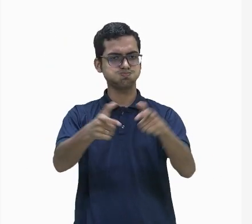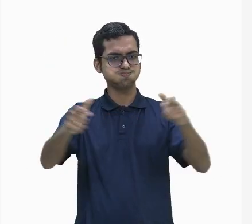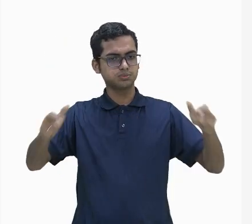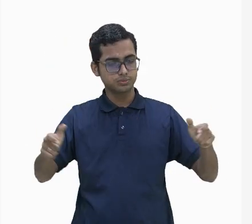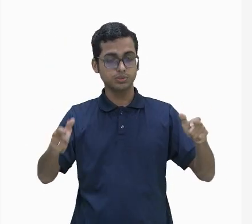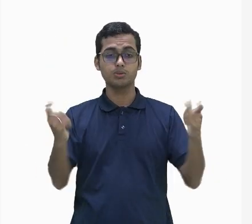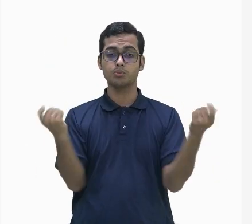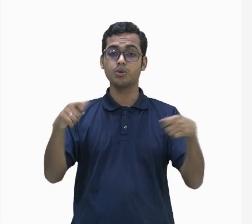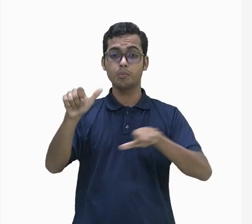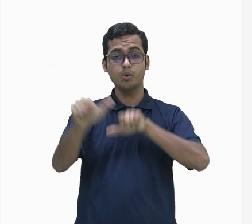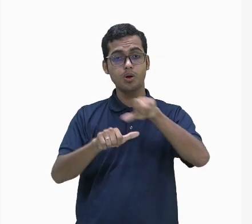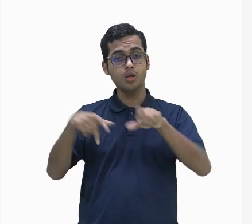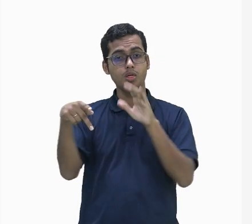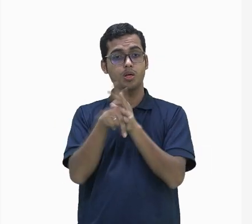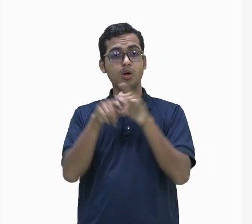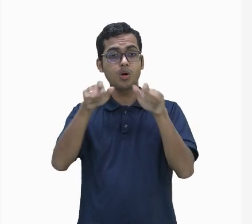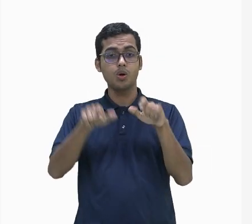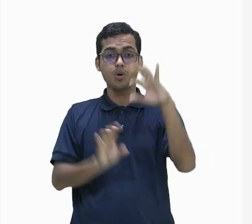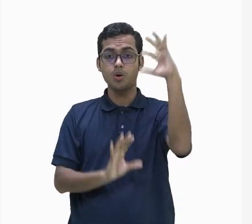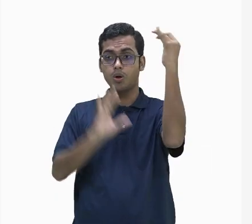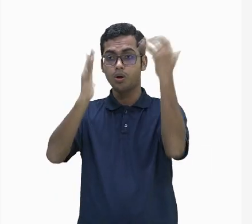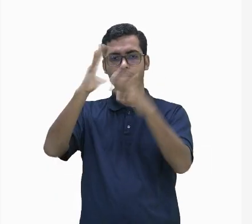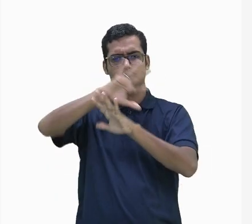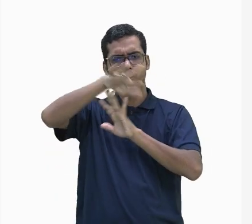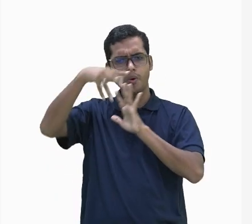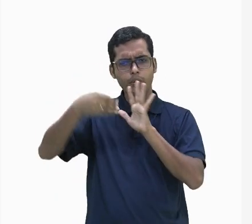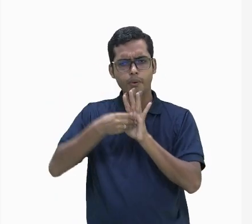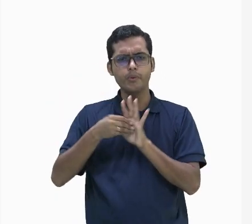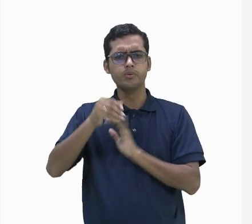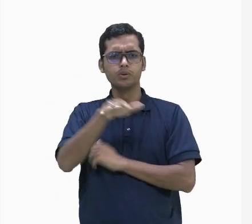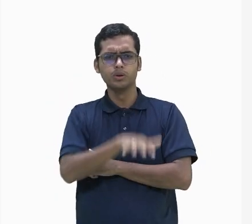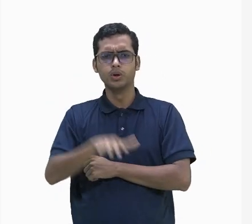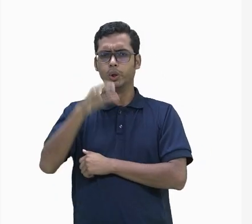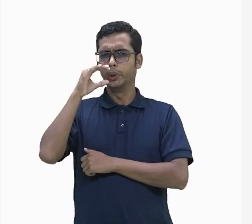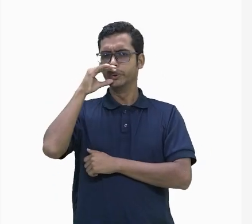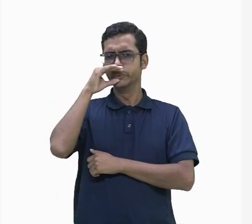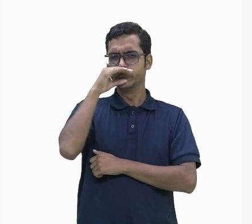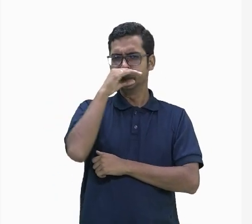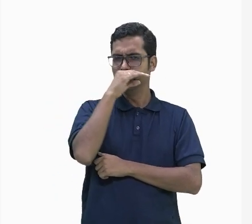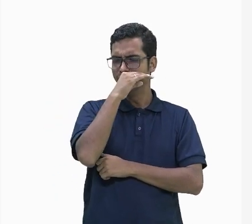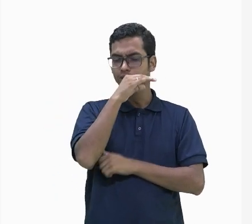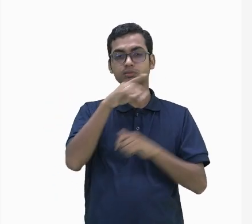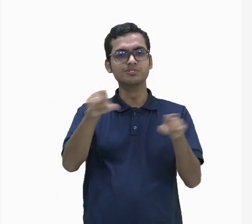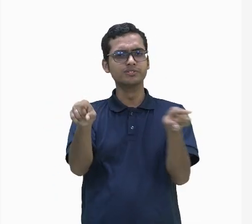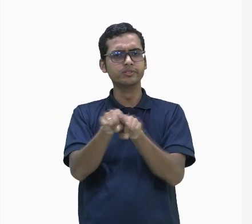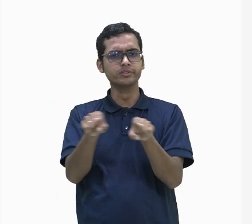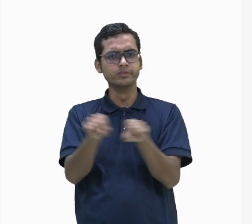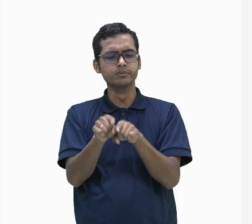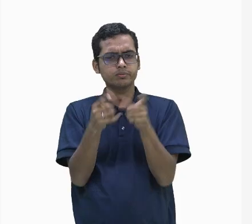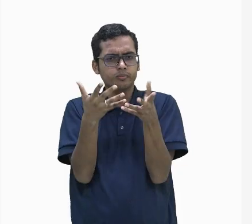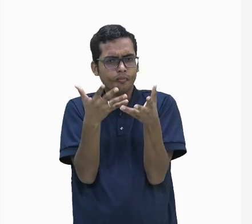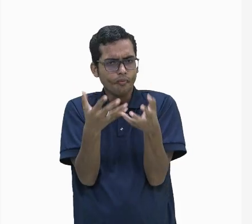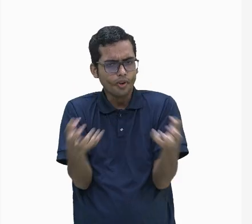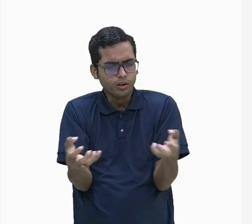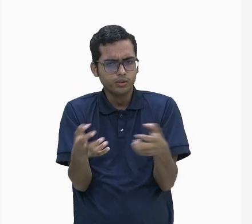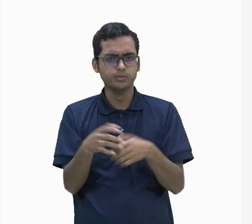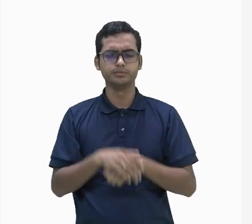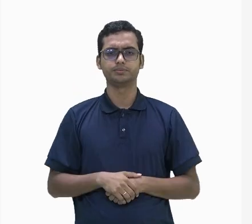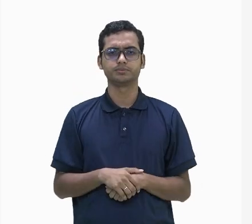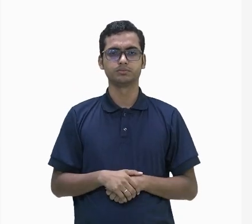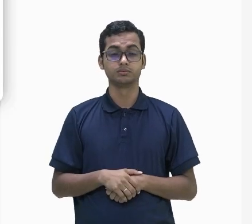microclima da Amazônia, tornando as áreas mais quentes e secas.